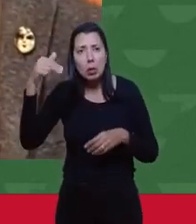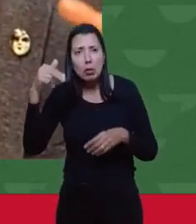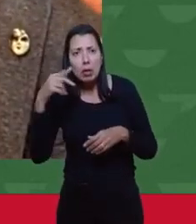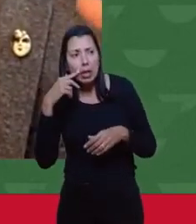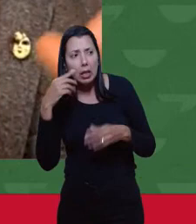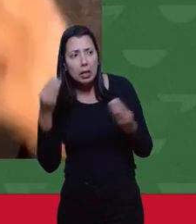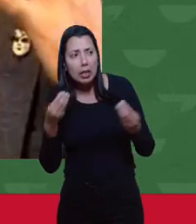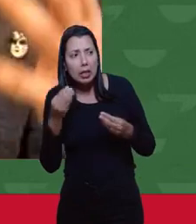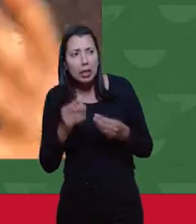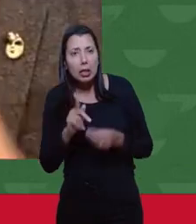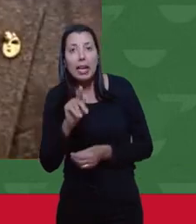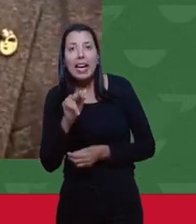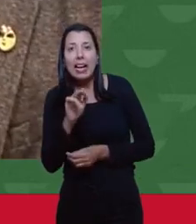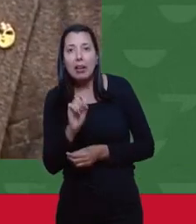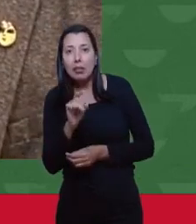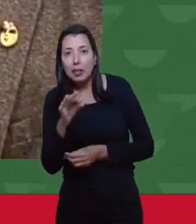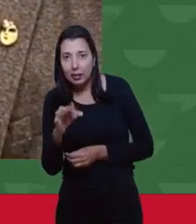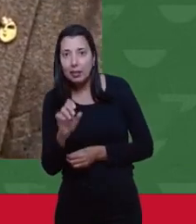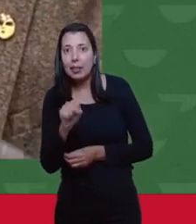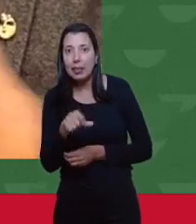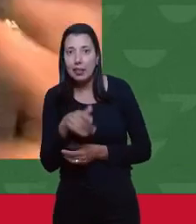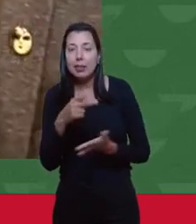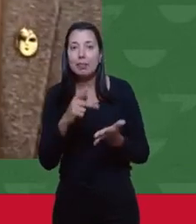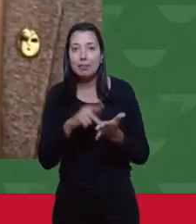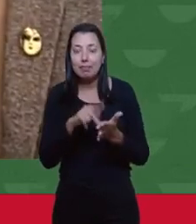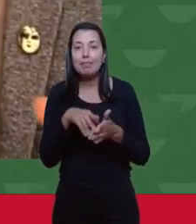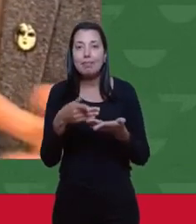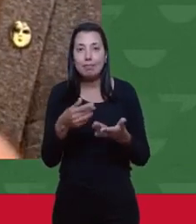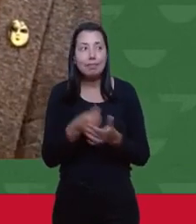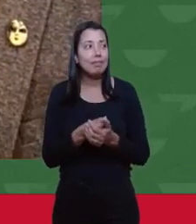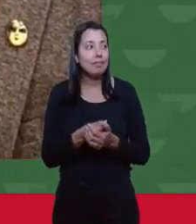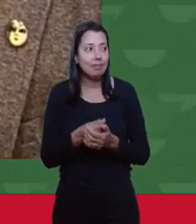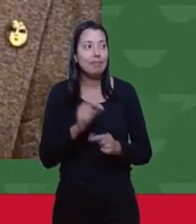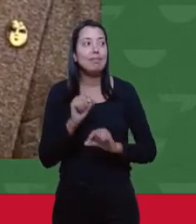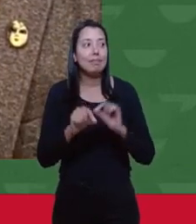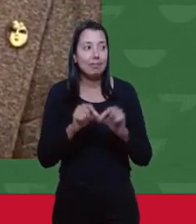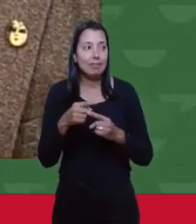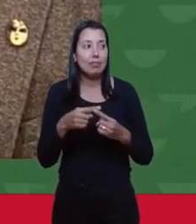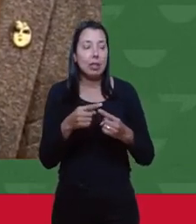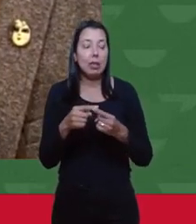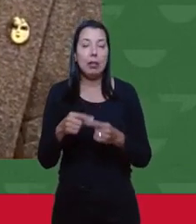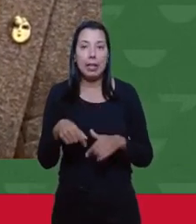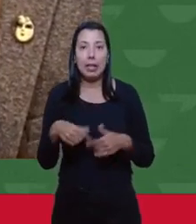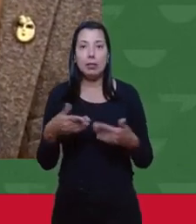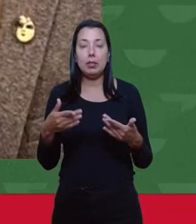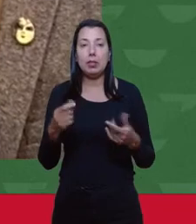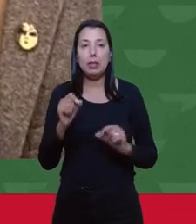Kafka, de romance de Kafka, kafkiano, com a